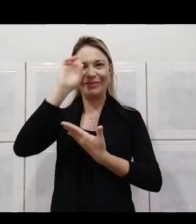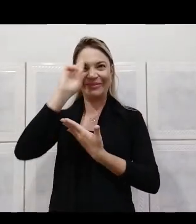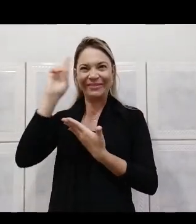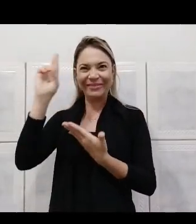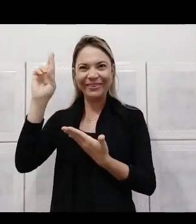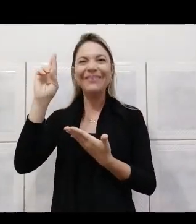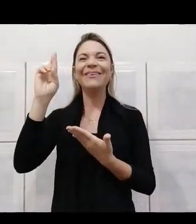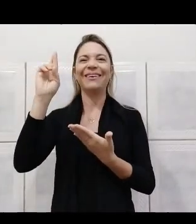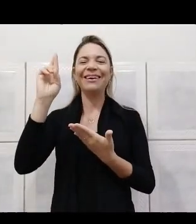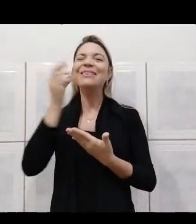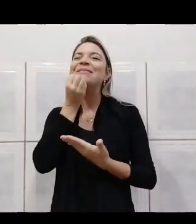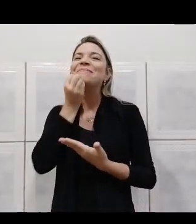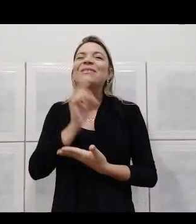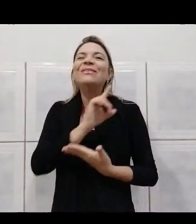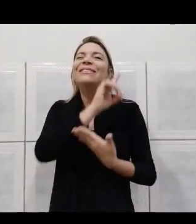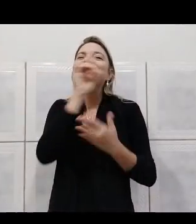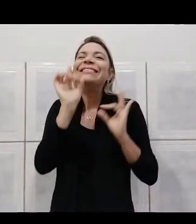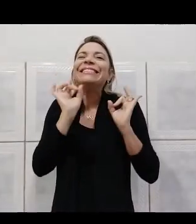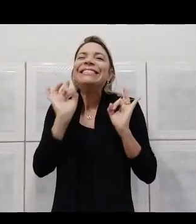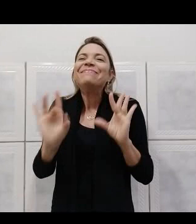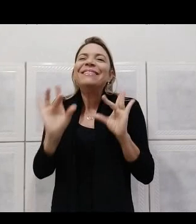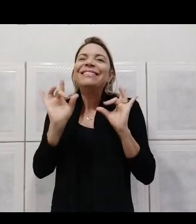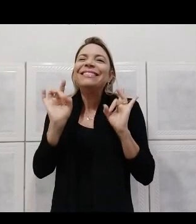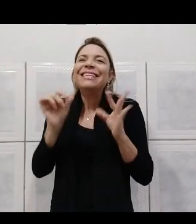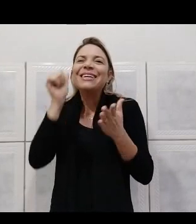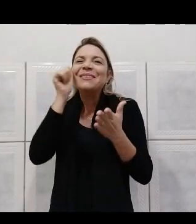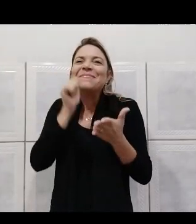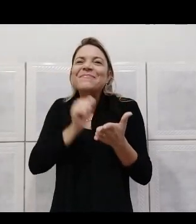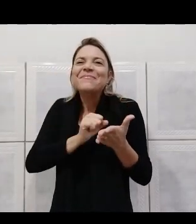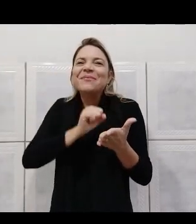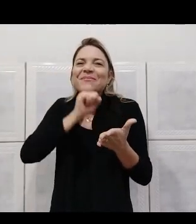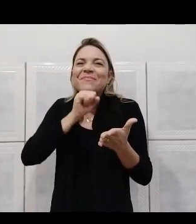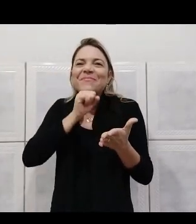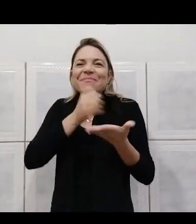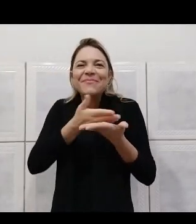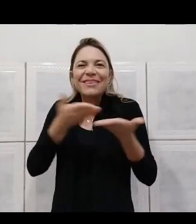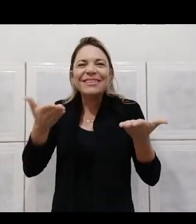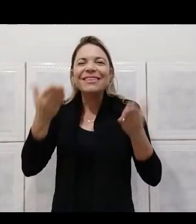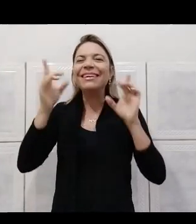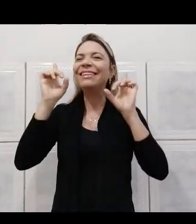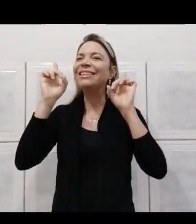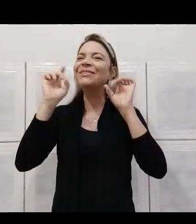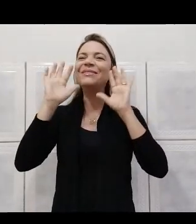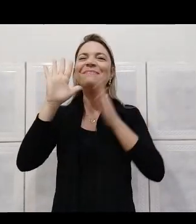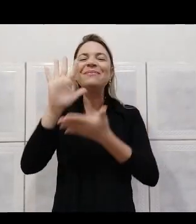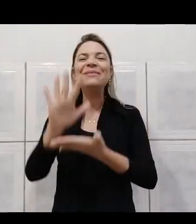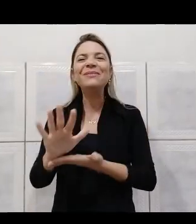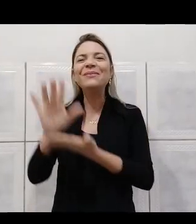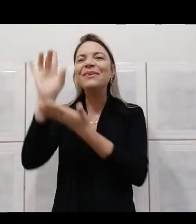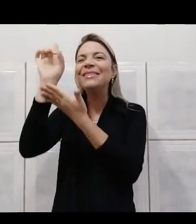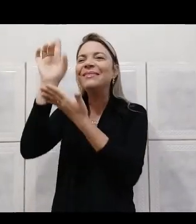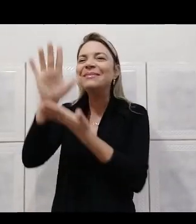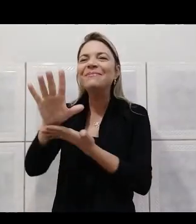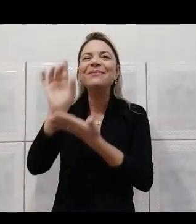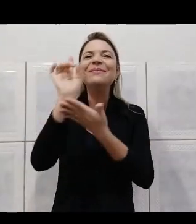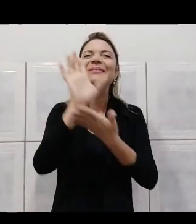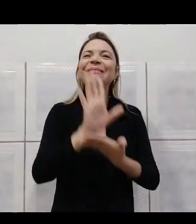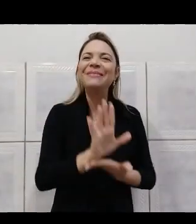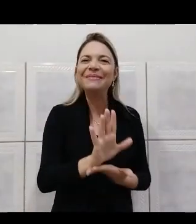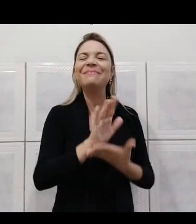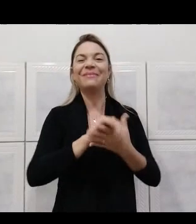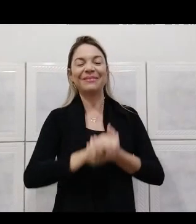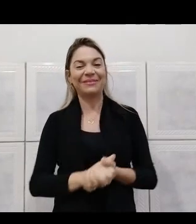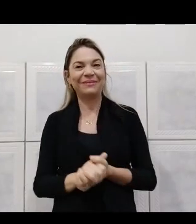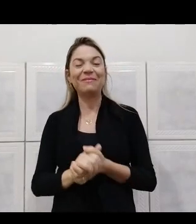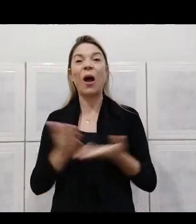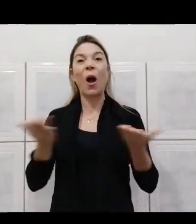dia especial para todas as mamães. Que Deus abençoe muito a vida de vocês. Nesse momento, eu queria que você abrisse